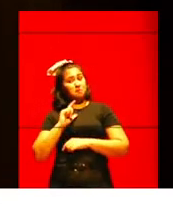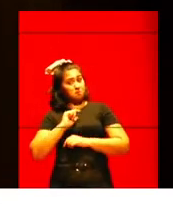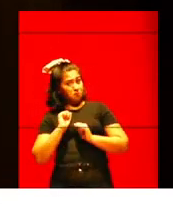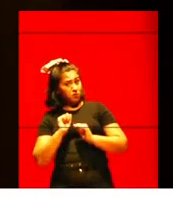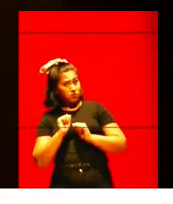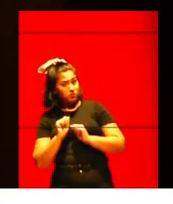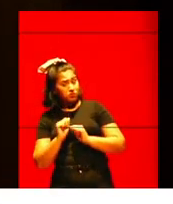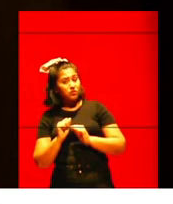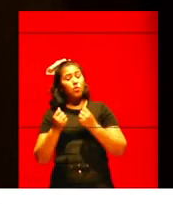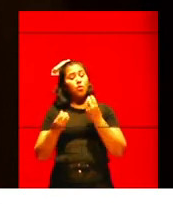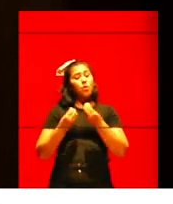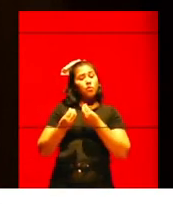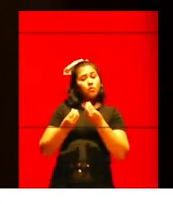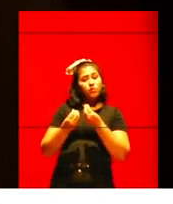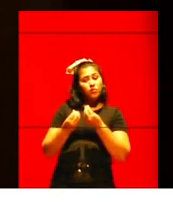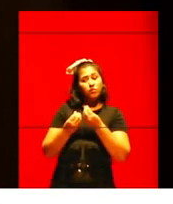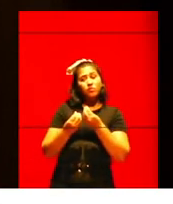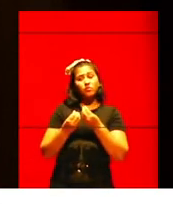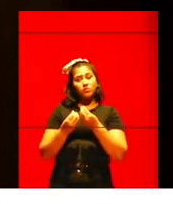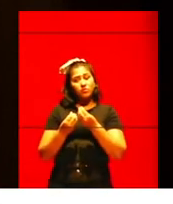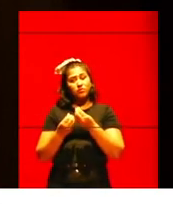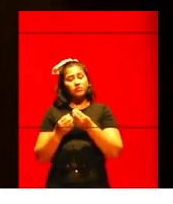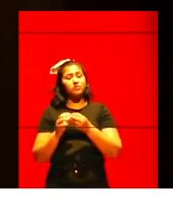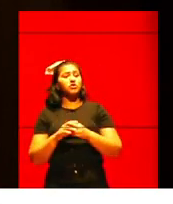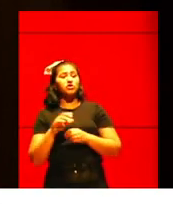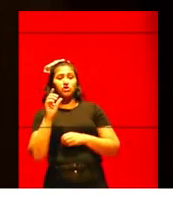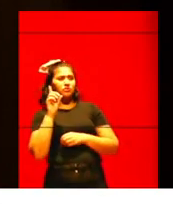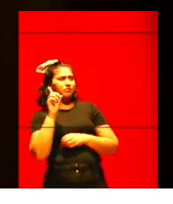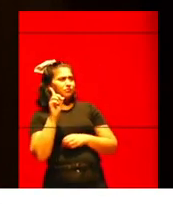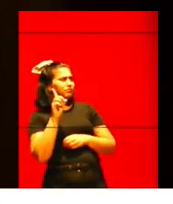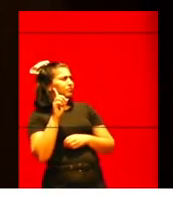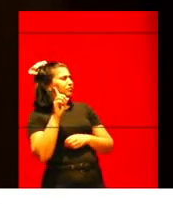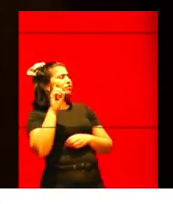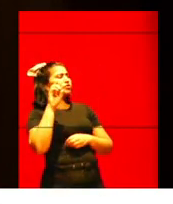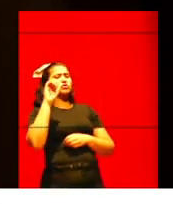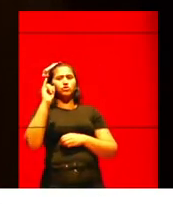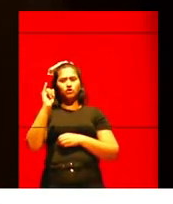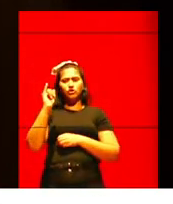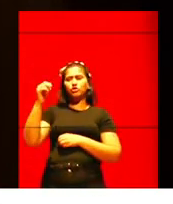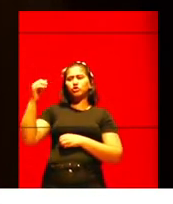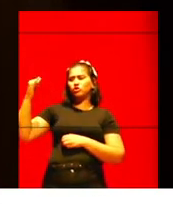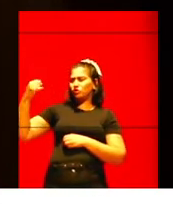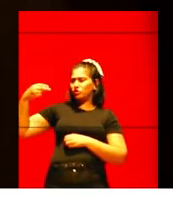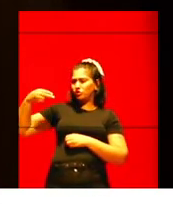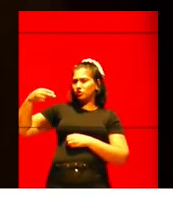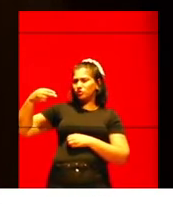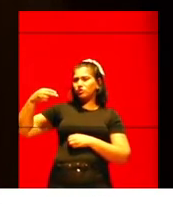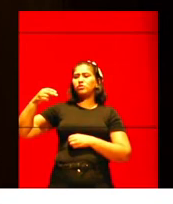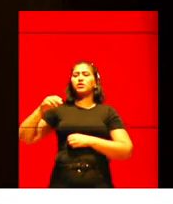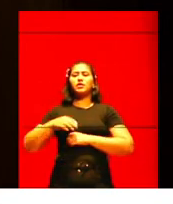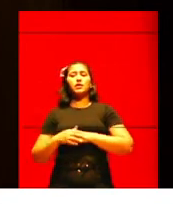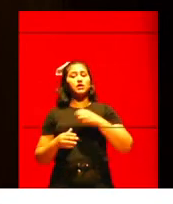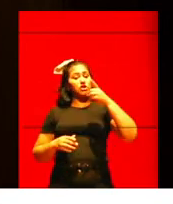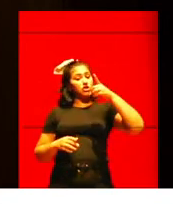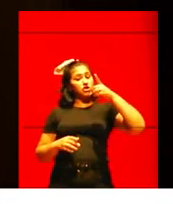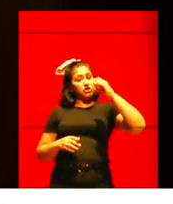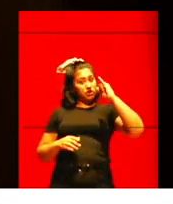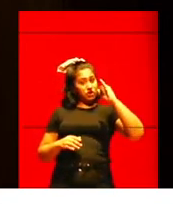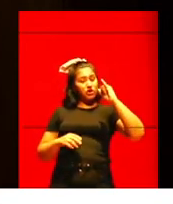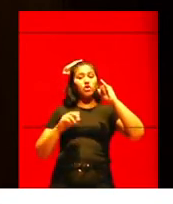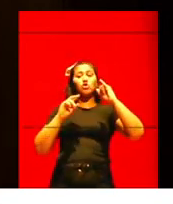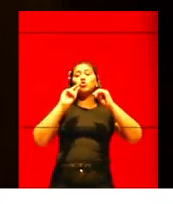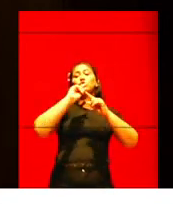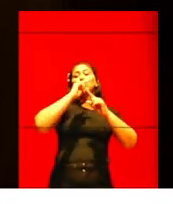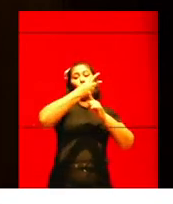fica? Di, in. Duas duplas, né? Se é, o di é para duas.